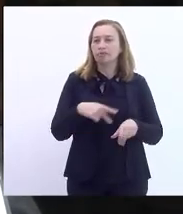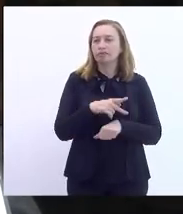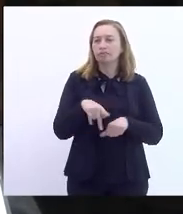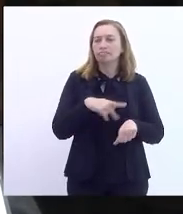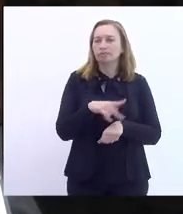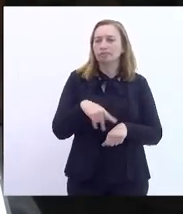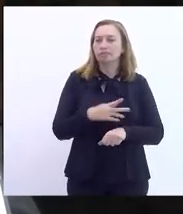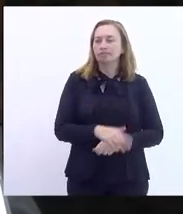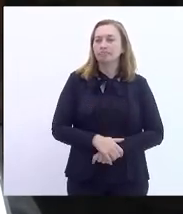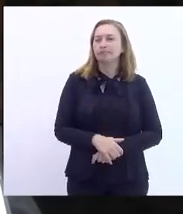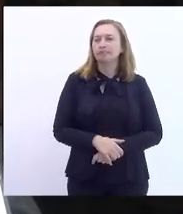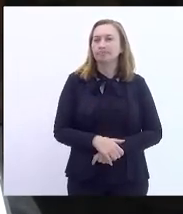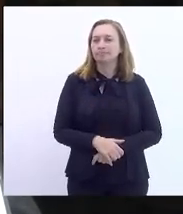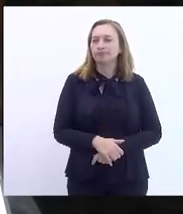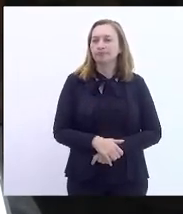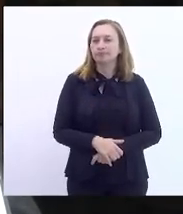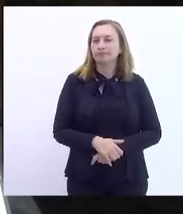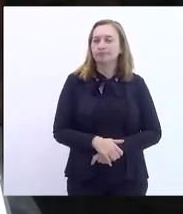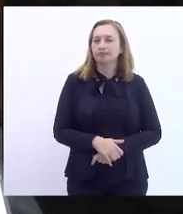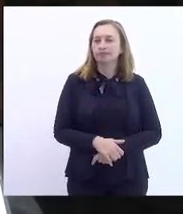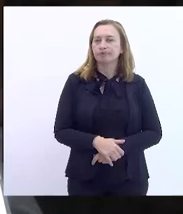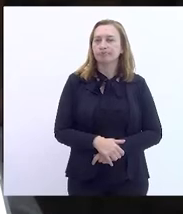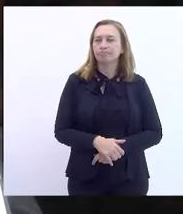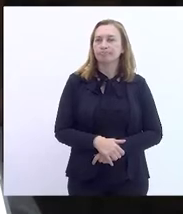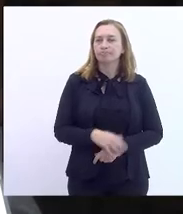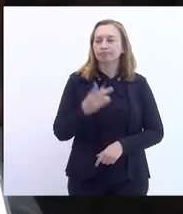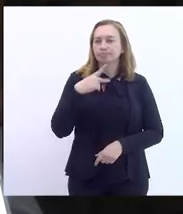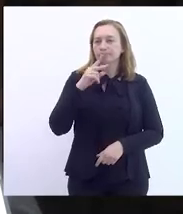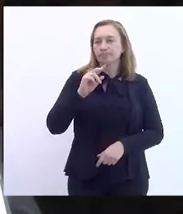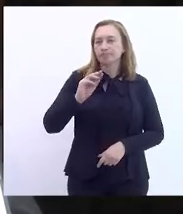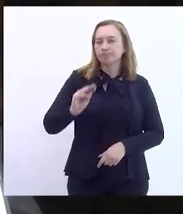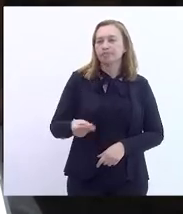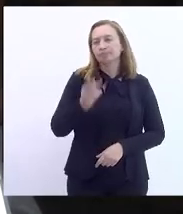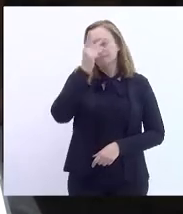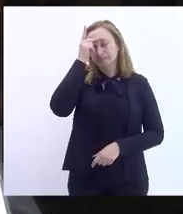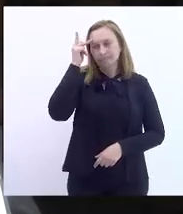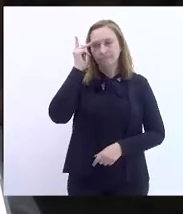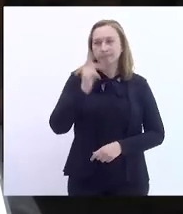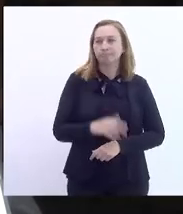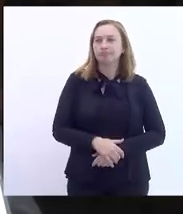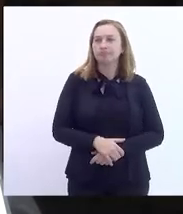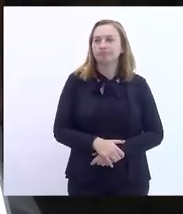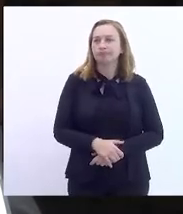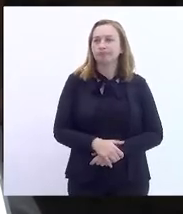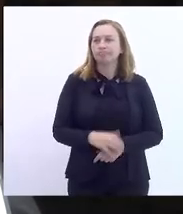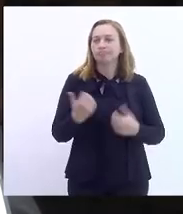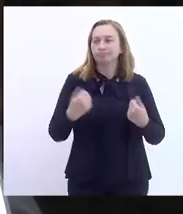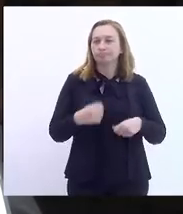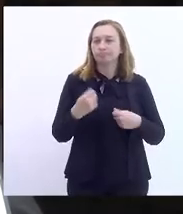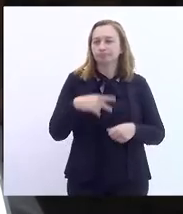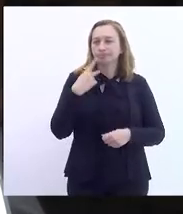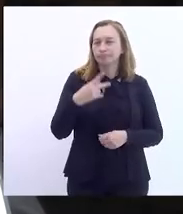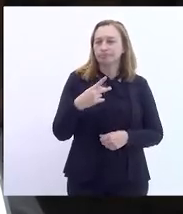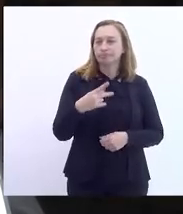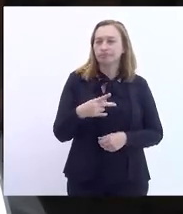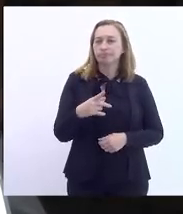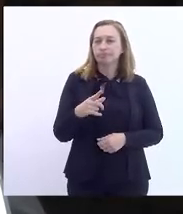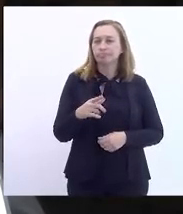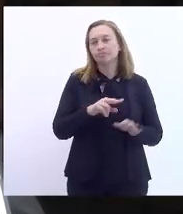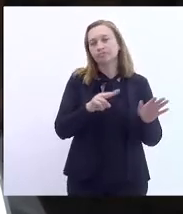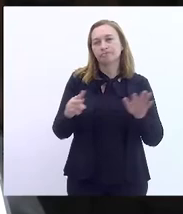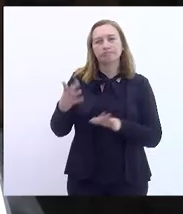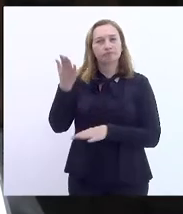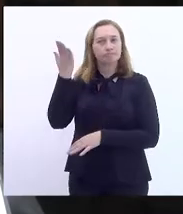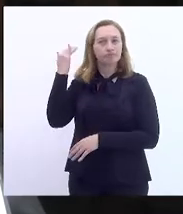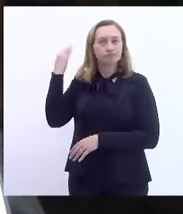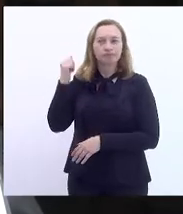E aí é quer dizer a gente tá falando de milhões de pessoas e eu preciso dizer da Jana que nós tivemos semana